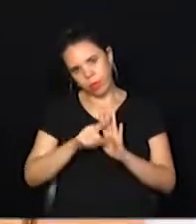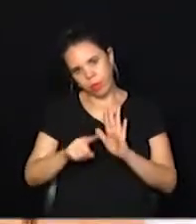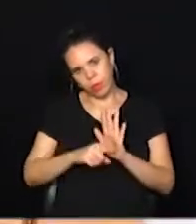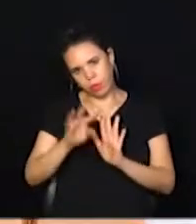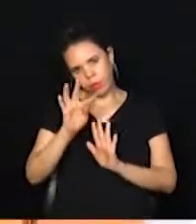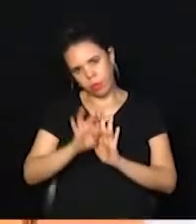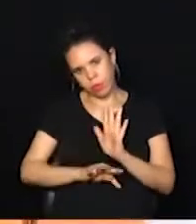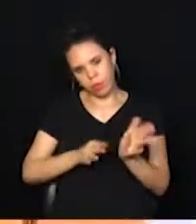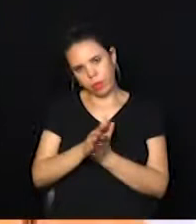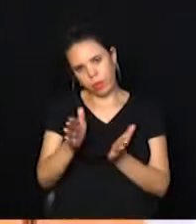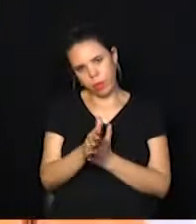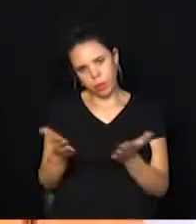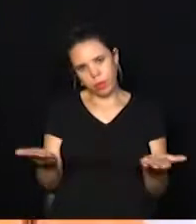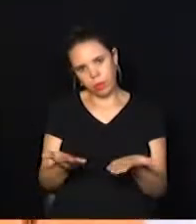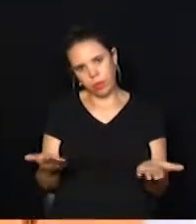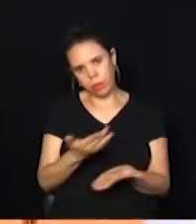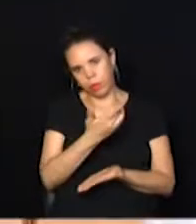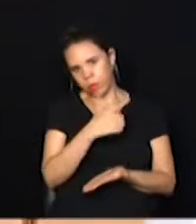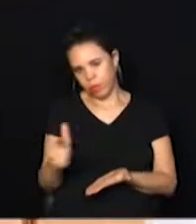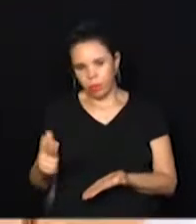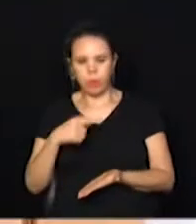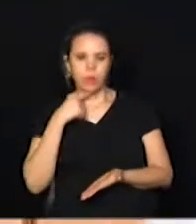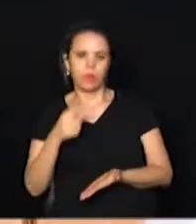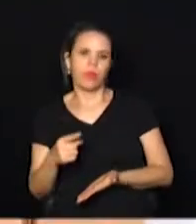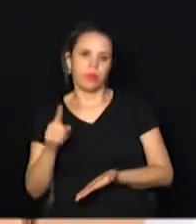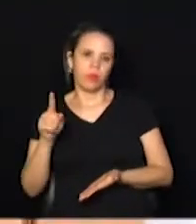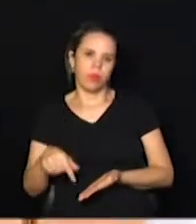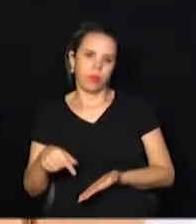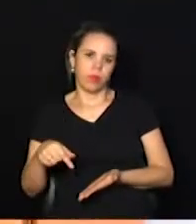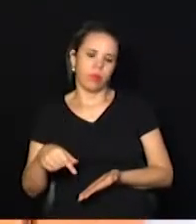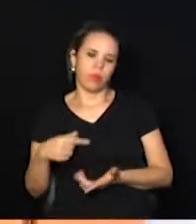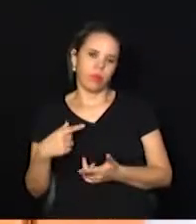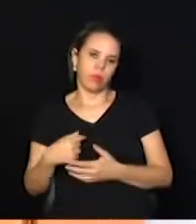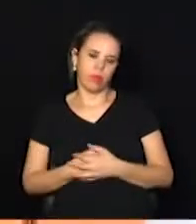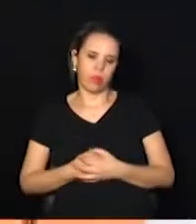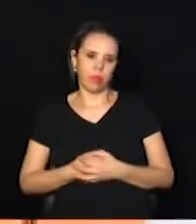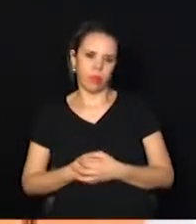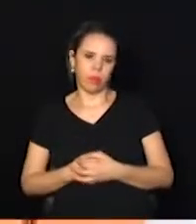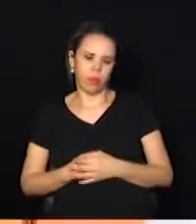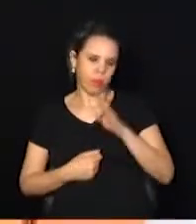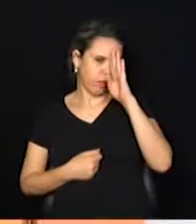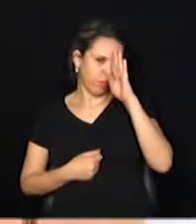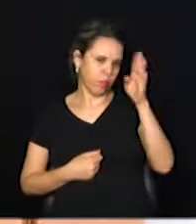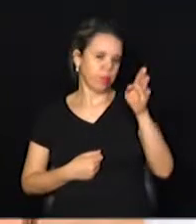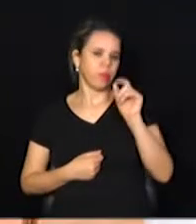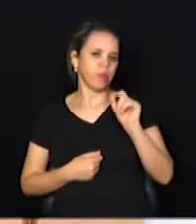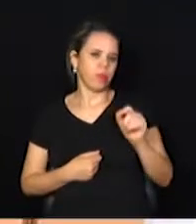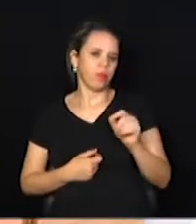gente publicou hoje para dizer que eu não tenho a menor dúvida, né, que isso foi um dos motivos, foi o principal motivo